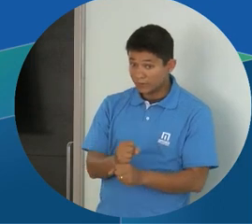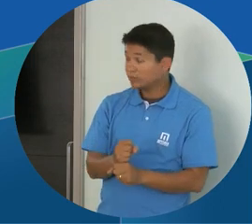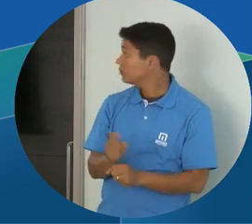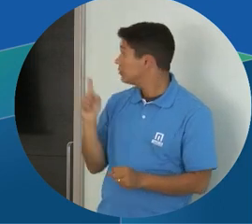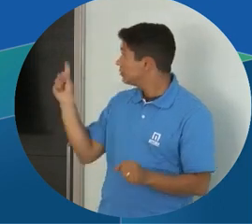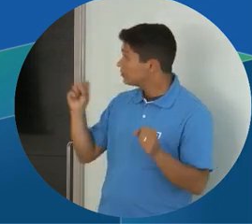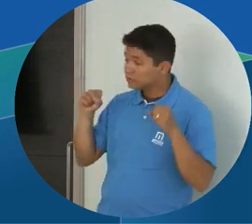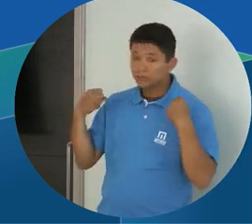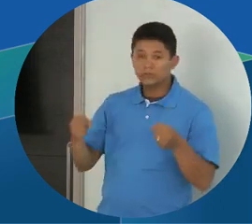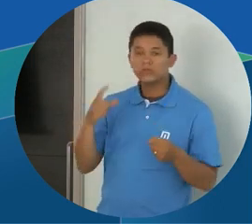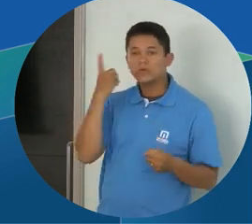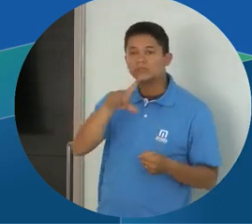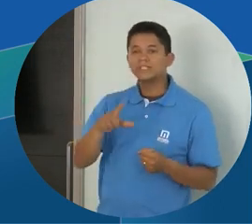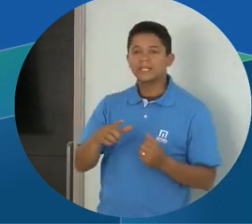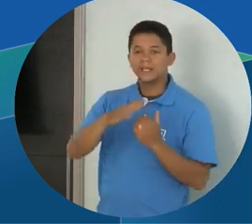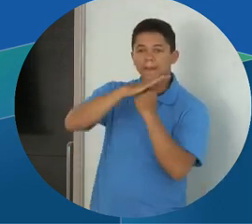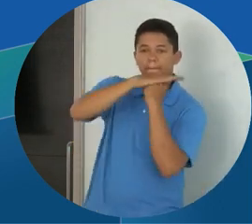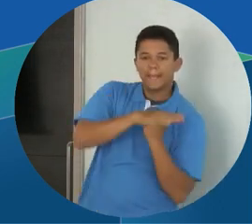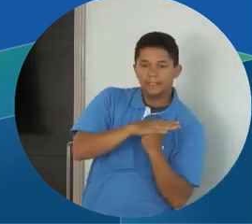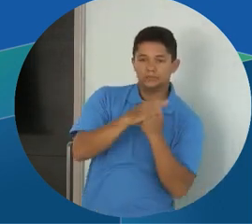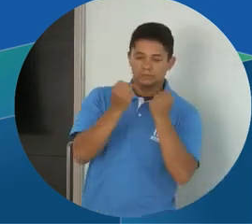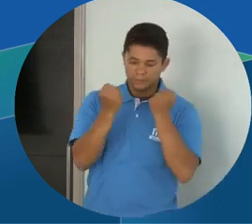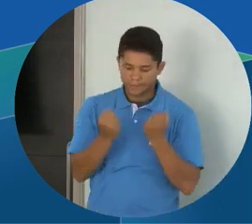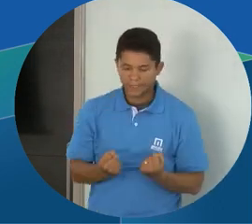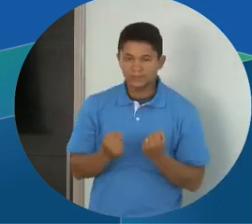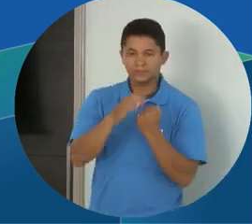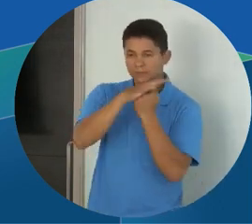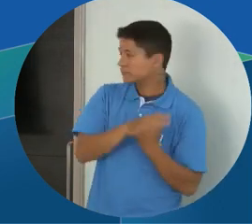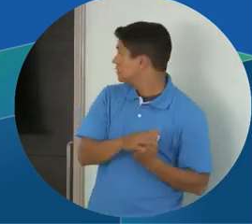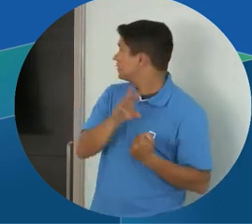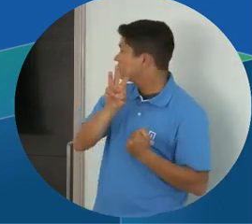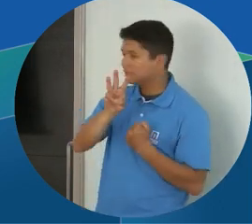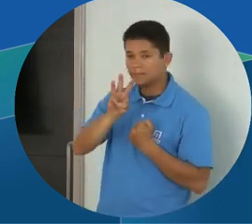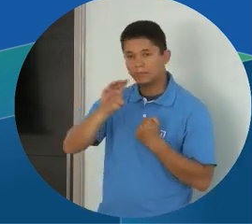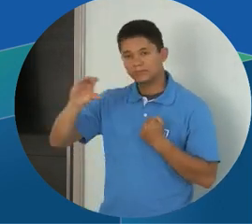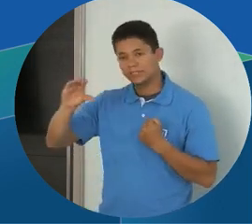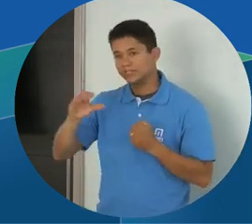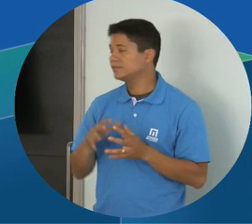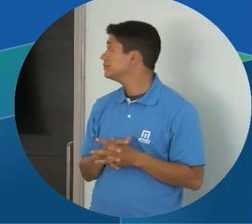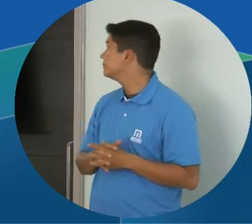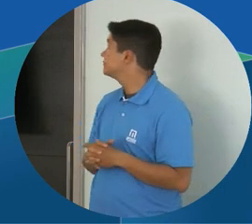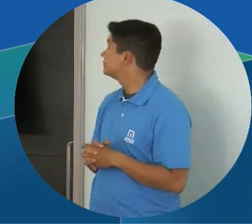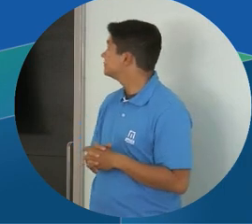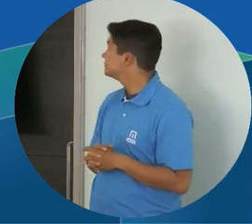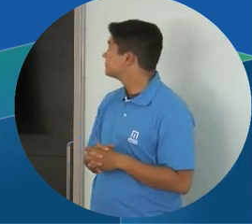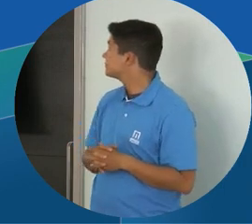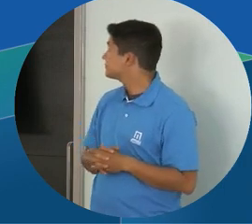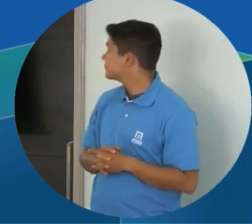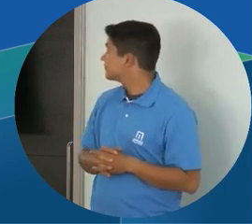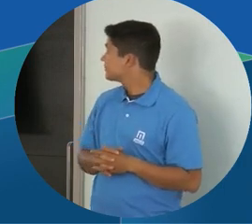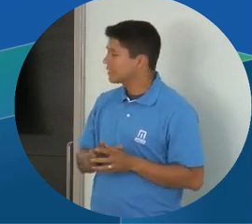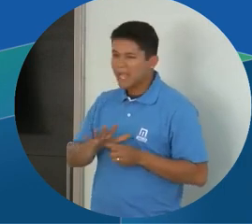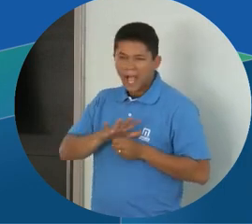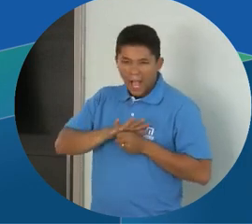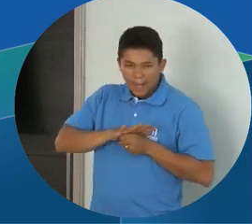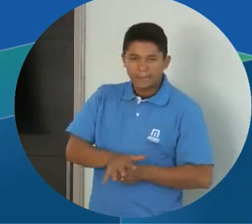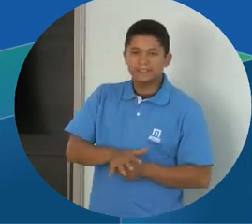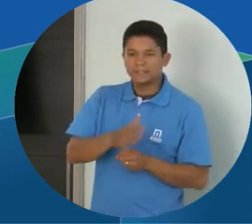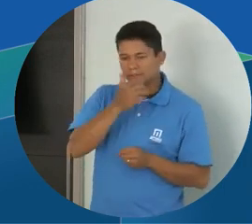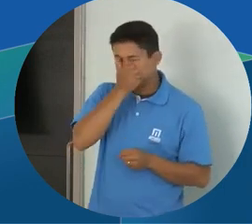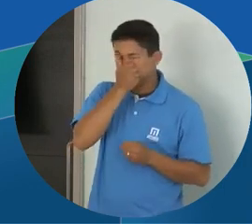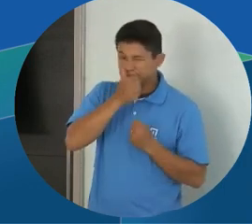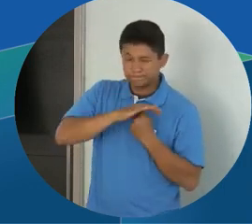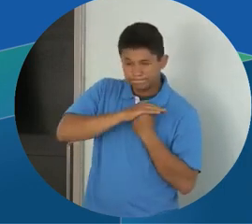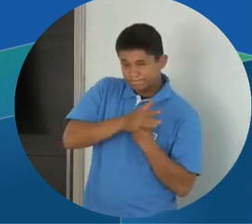esforços, a gente consegue ver o peso próprio da estrutura aqui, esse WC, a pressão aqui devido ao